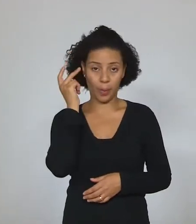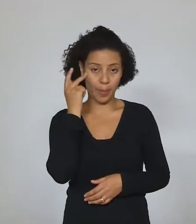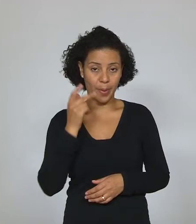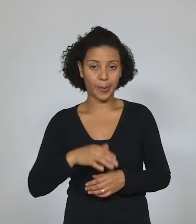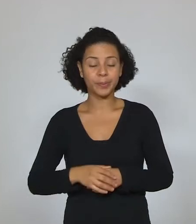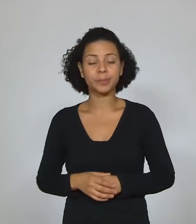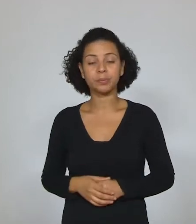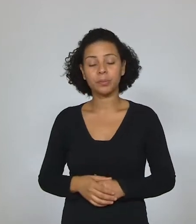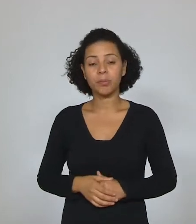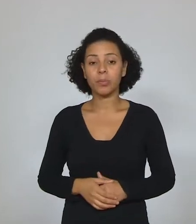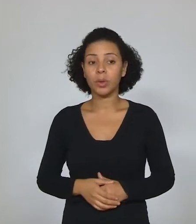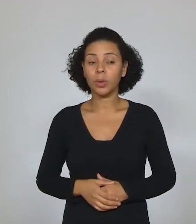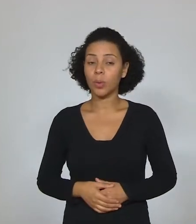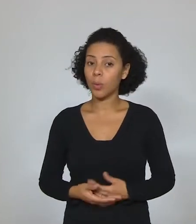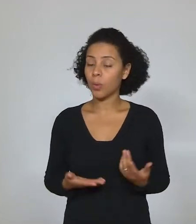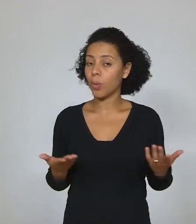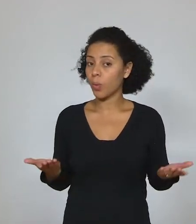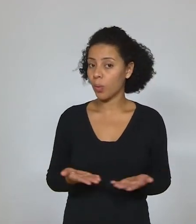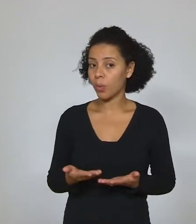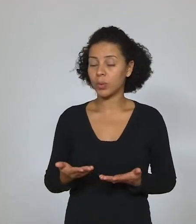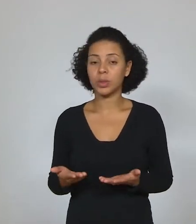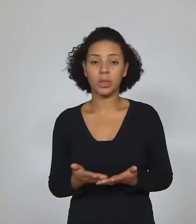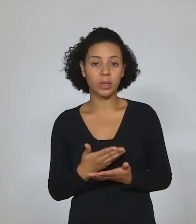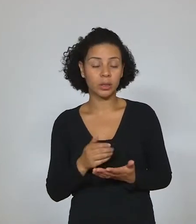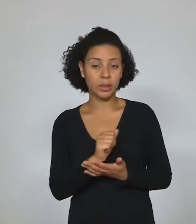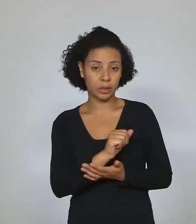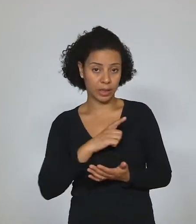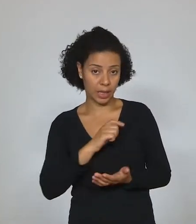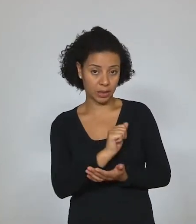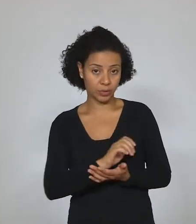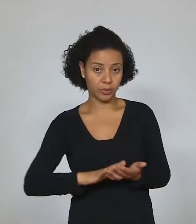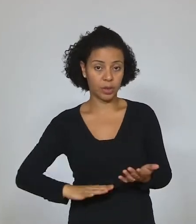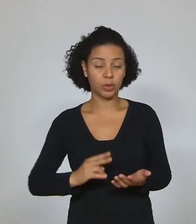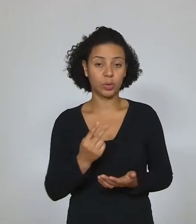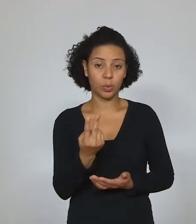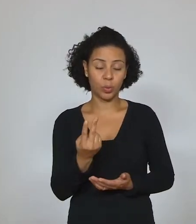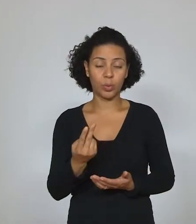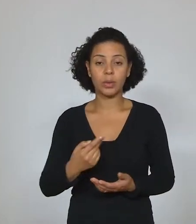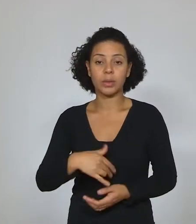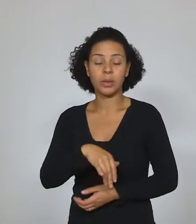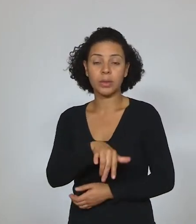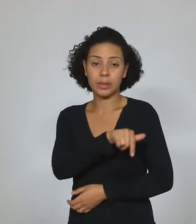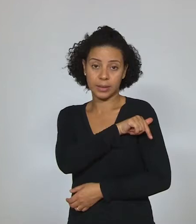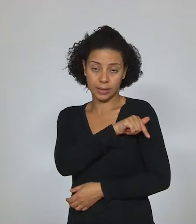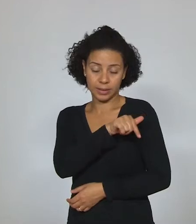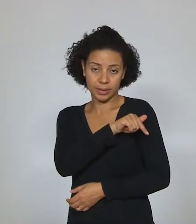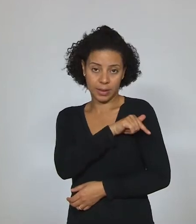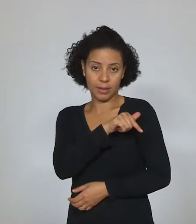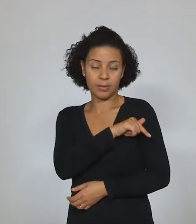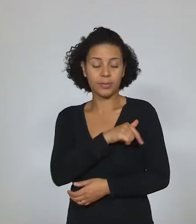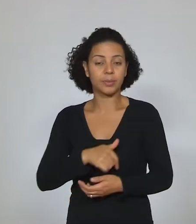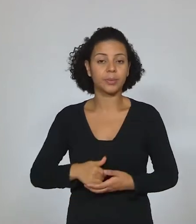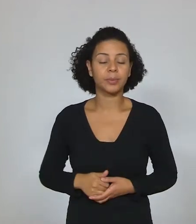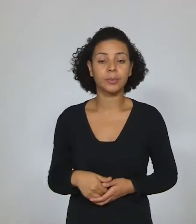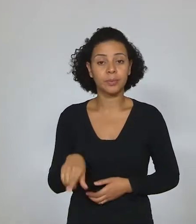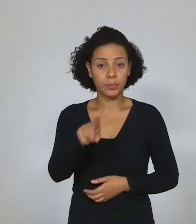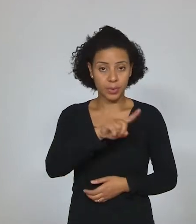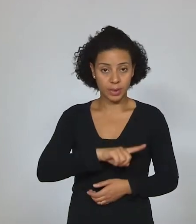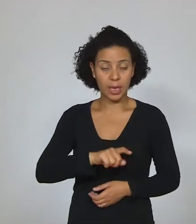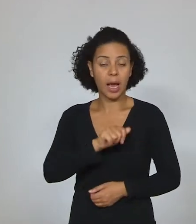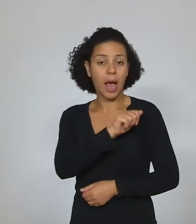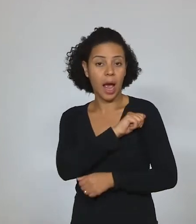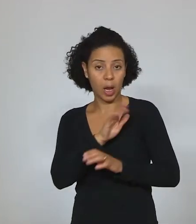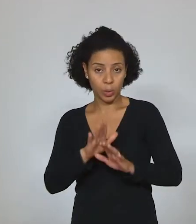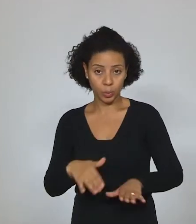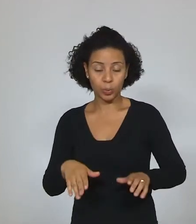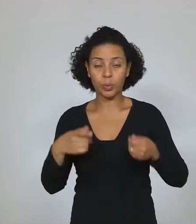hoje, teremos a atividade 2 dos Trilhas de Aprendizagem 2 do 7º ano, onde você, aluno, terá a tarefa de pensar